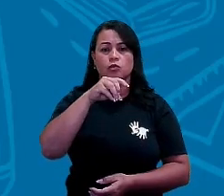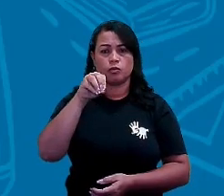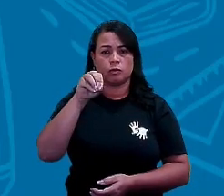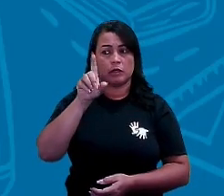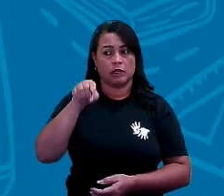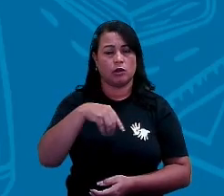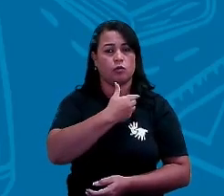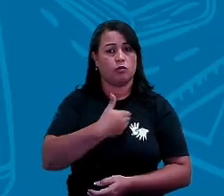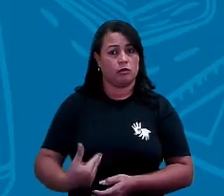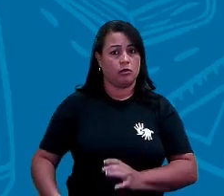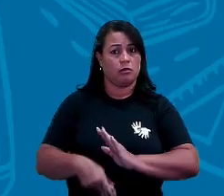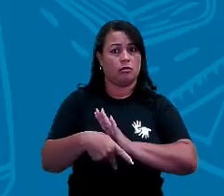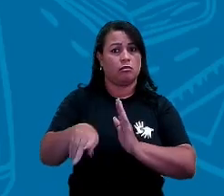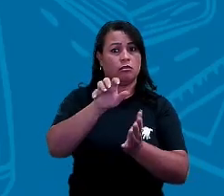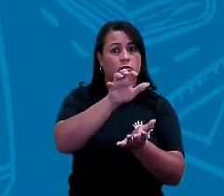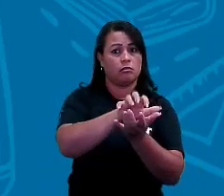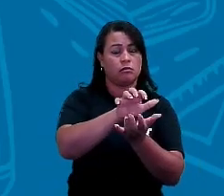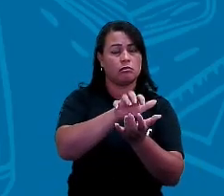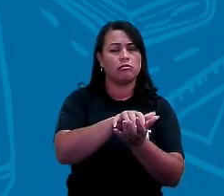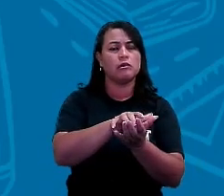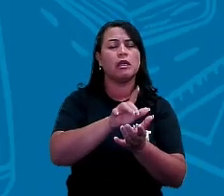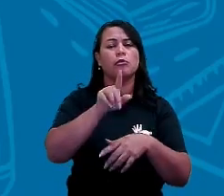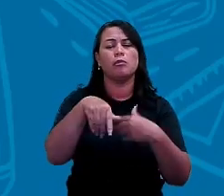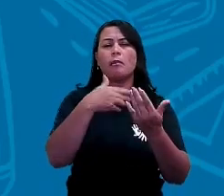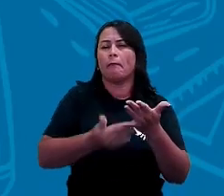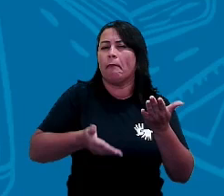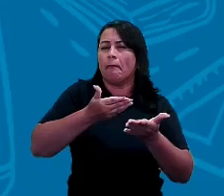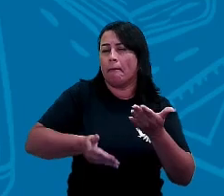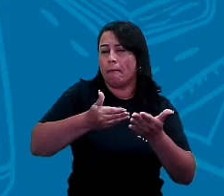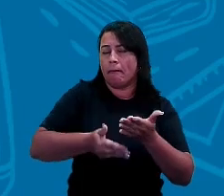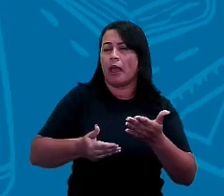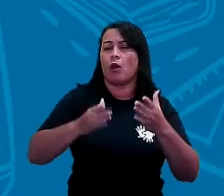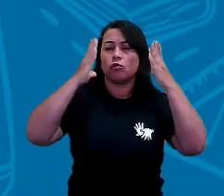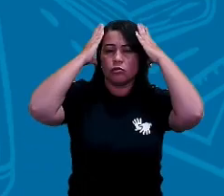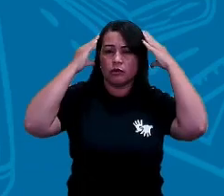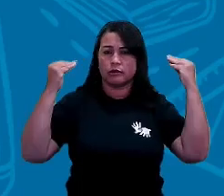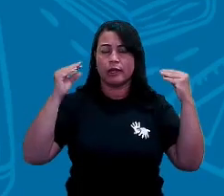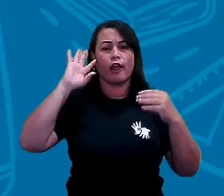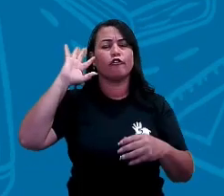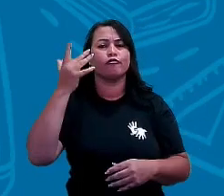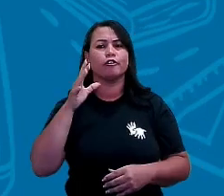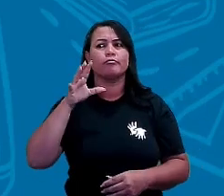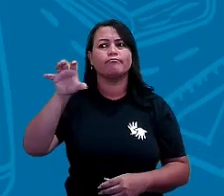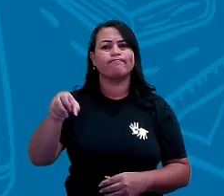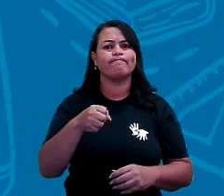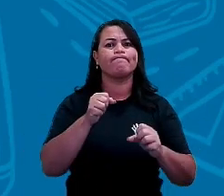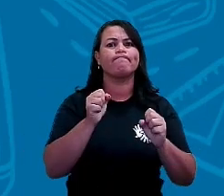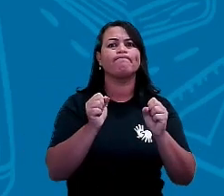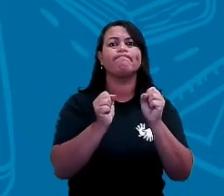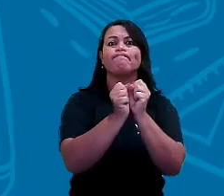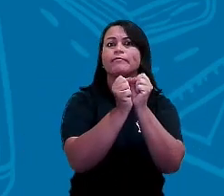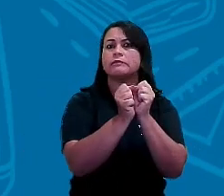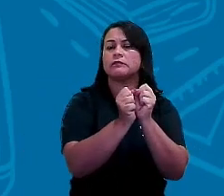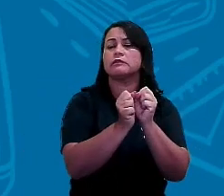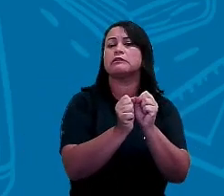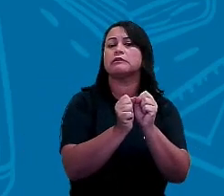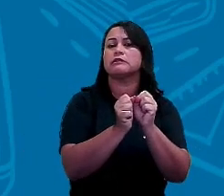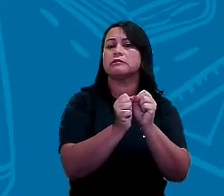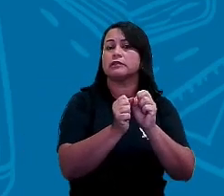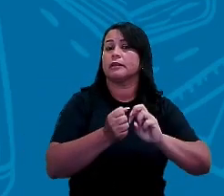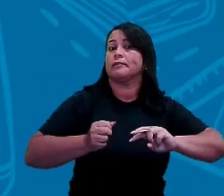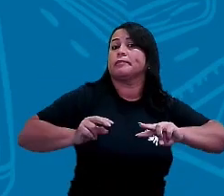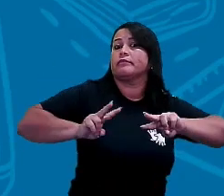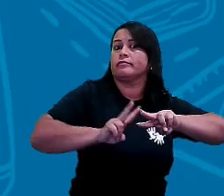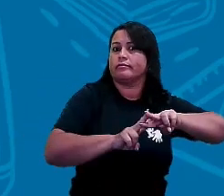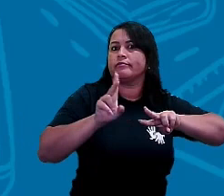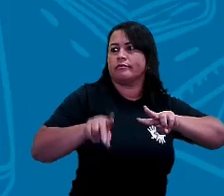E após algumas derrotas, os holandeses resolveram prender o líder dessa resistência, que era o João